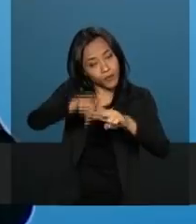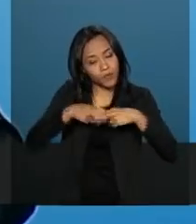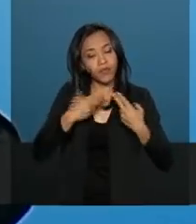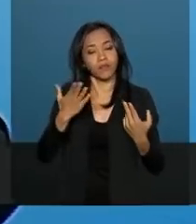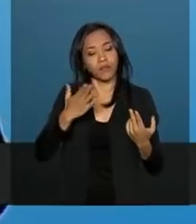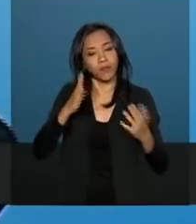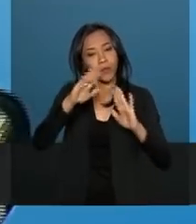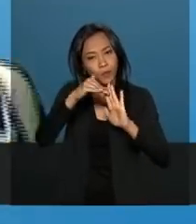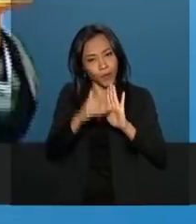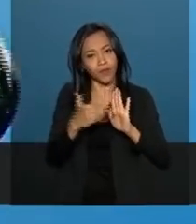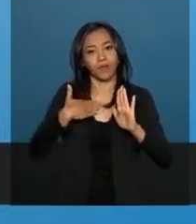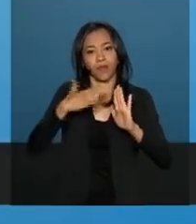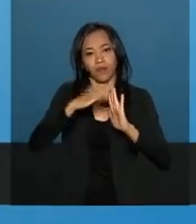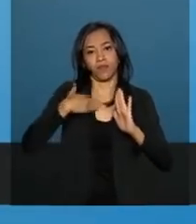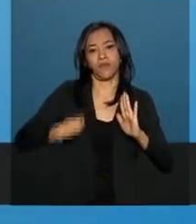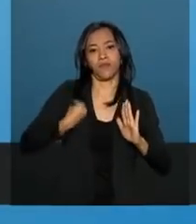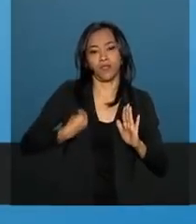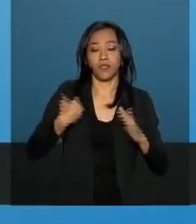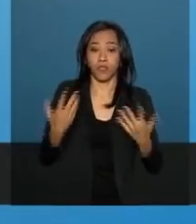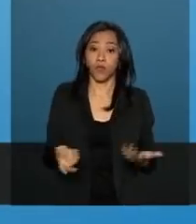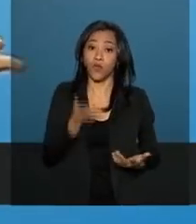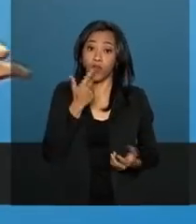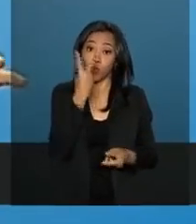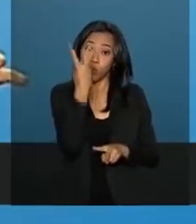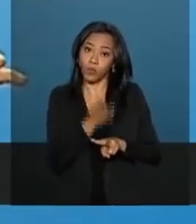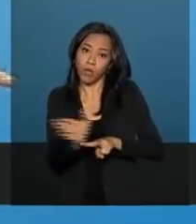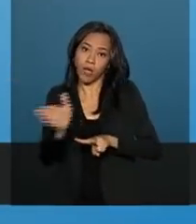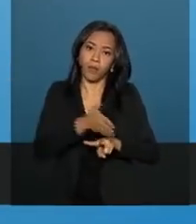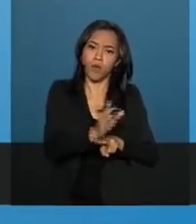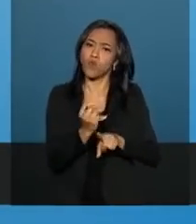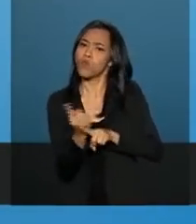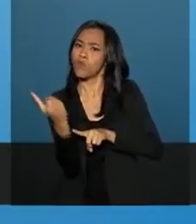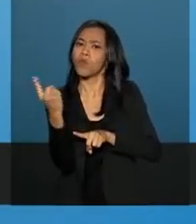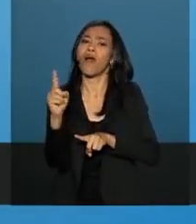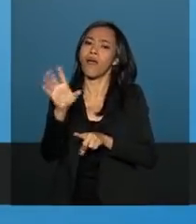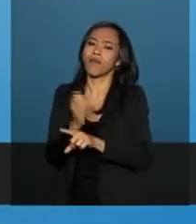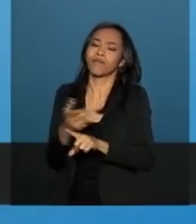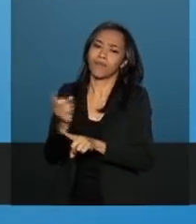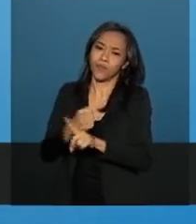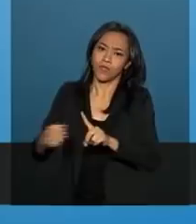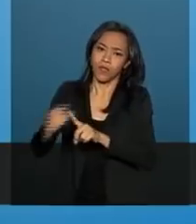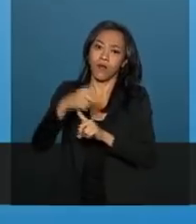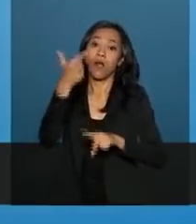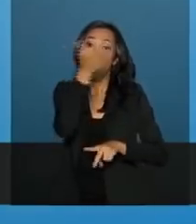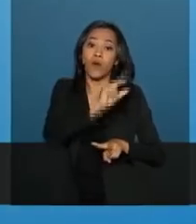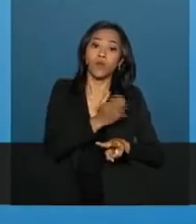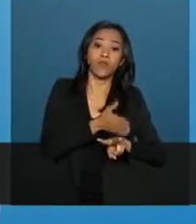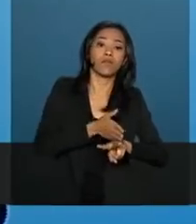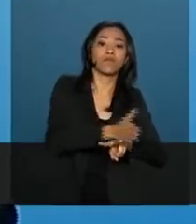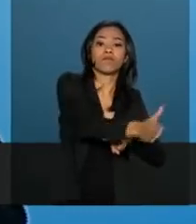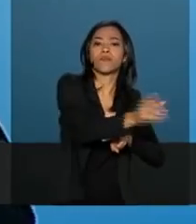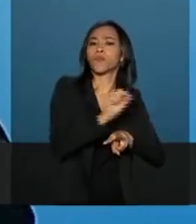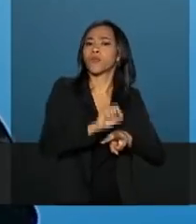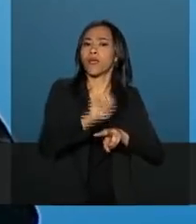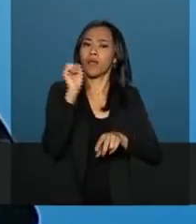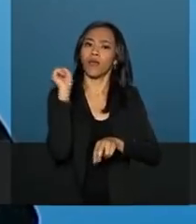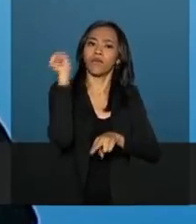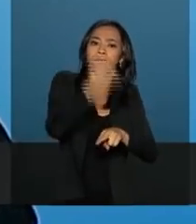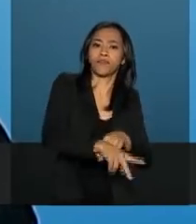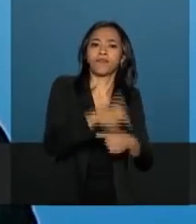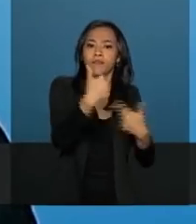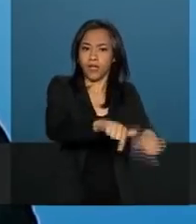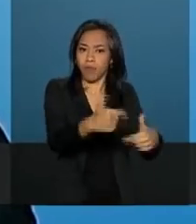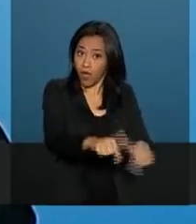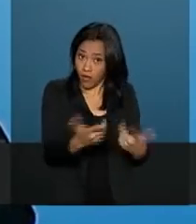Então, digo eu, duas vertentes, uma delas é esta, a outra é empreender o emprego, porque